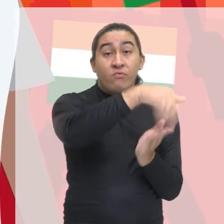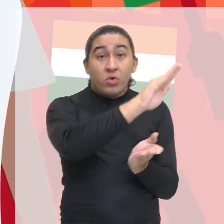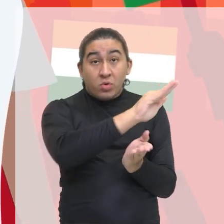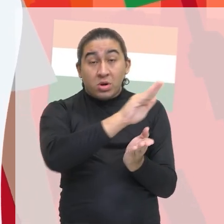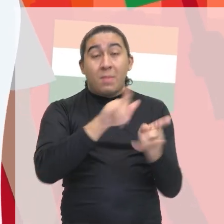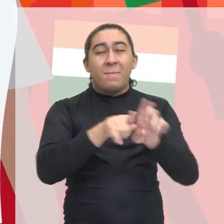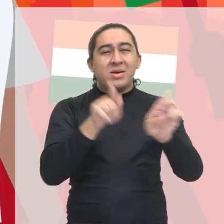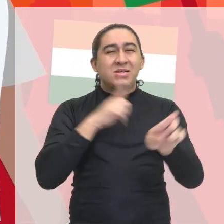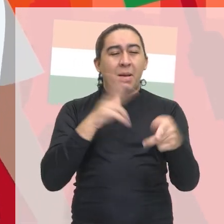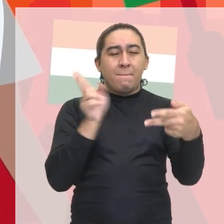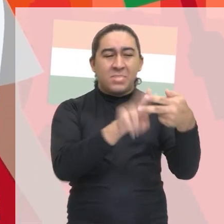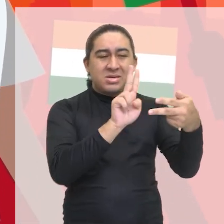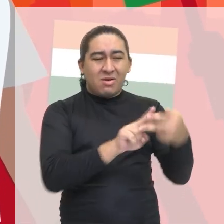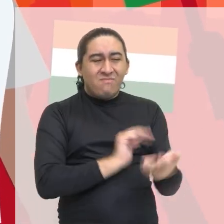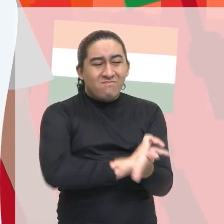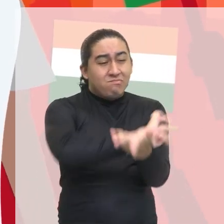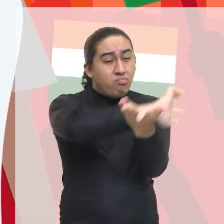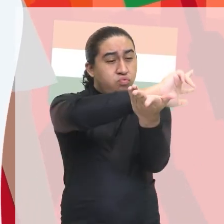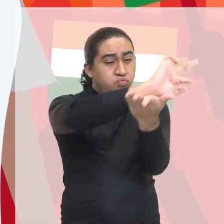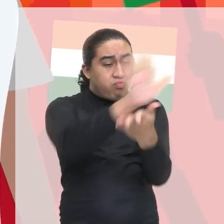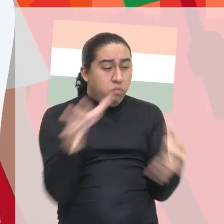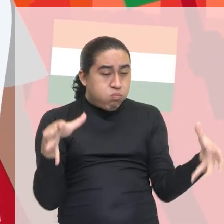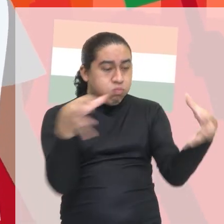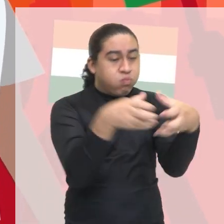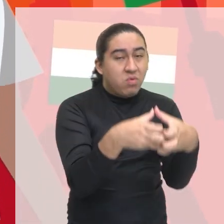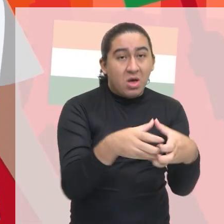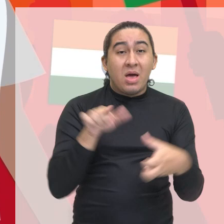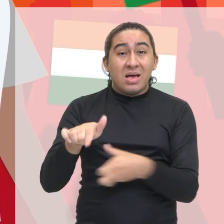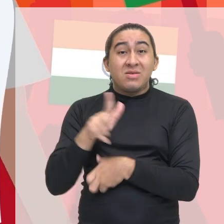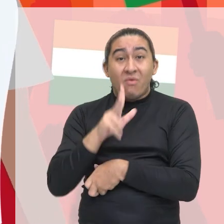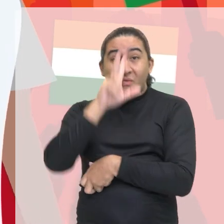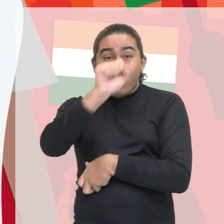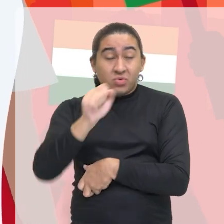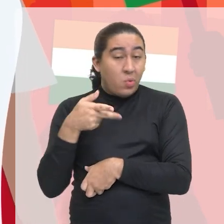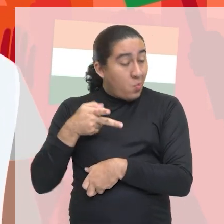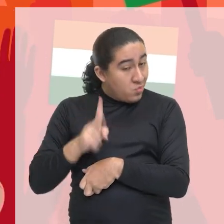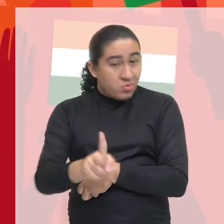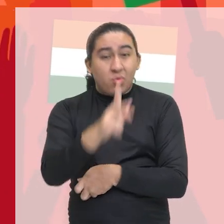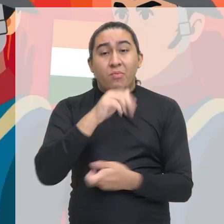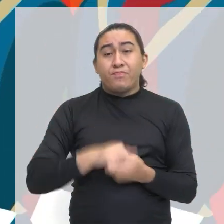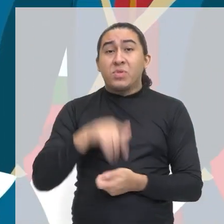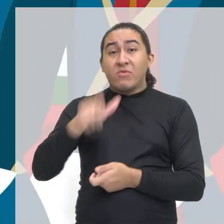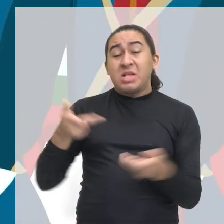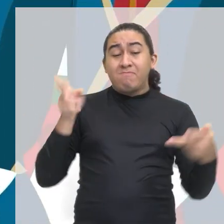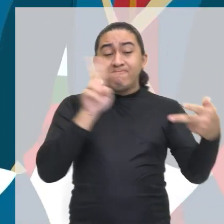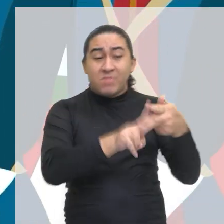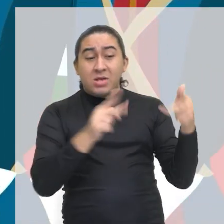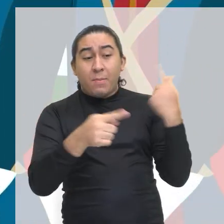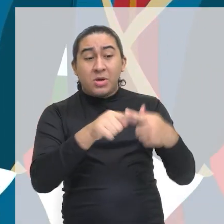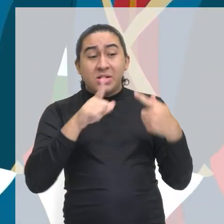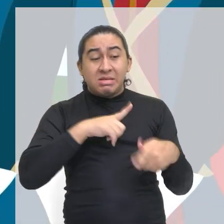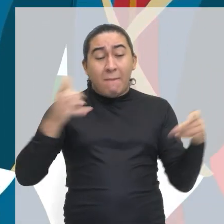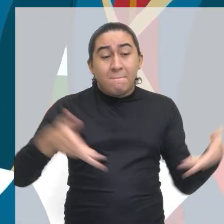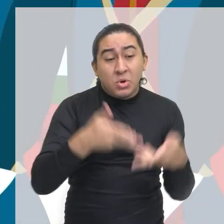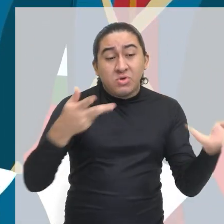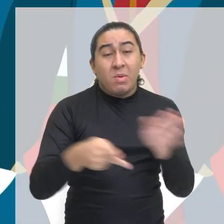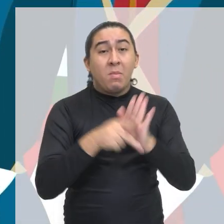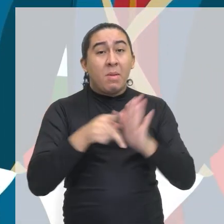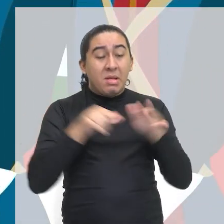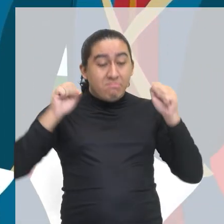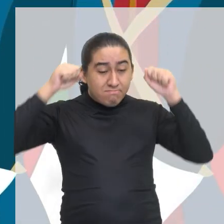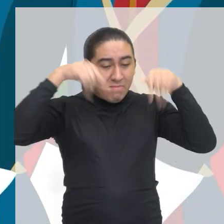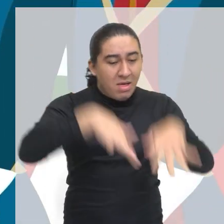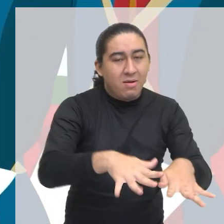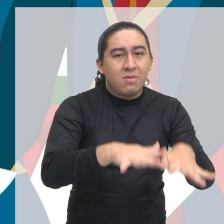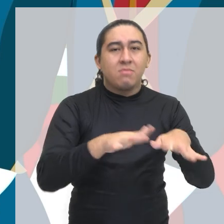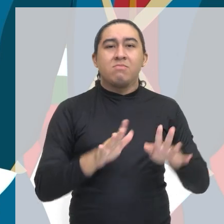britânicos. Apesar das prisões em massa, a determinação do povo só cresceu. Vocês estão presos por incitar a